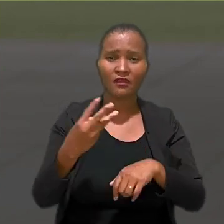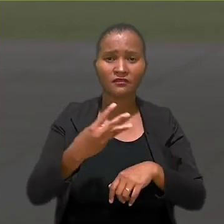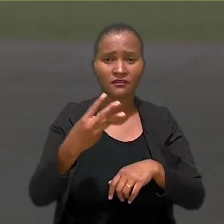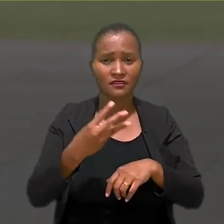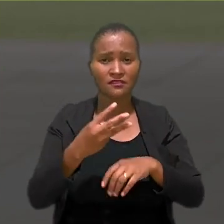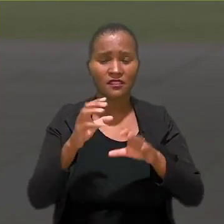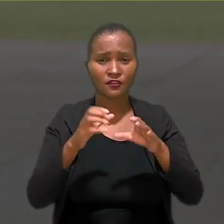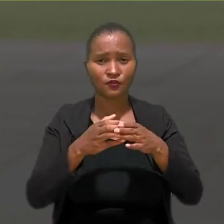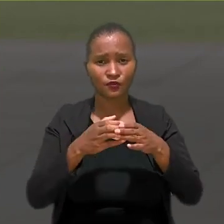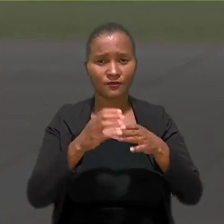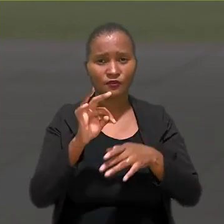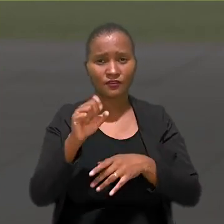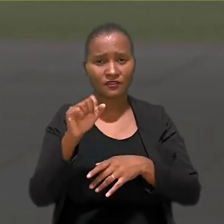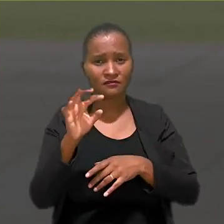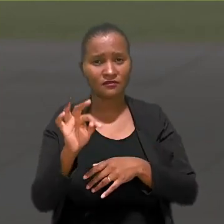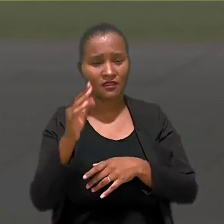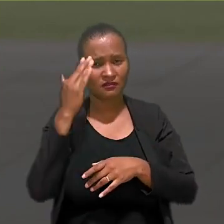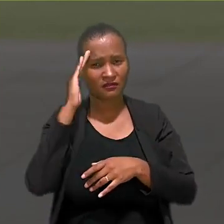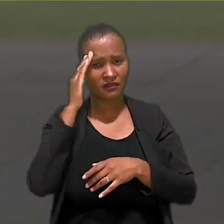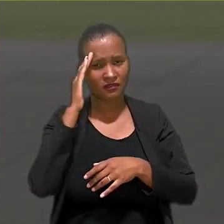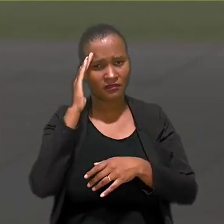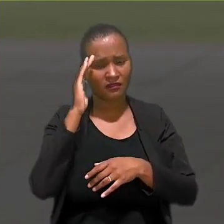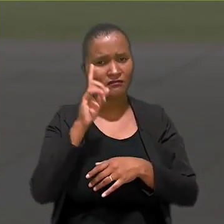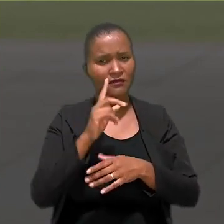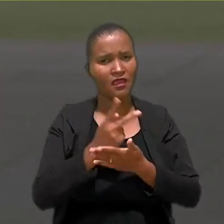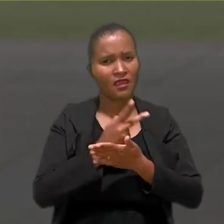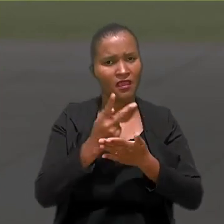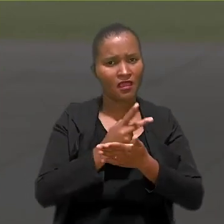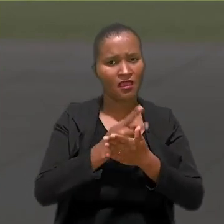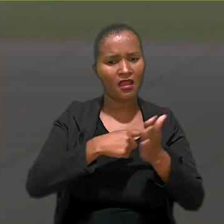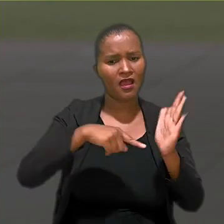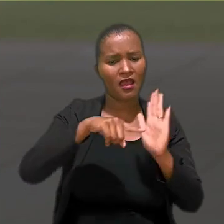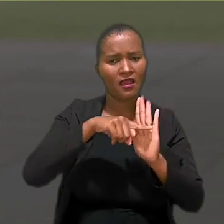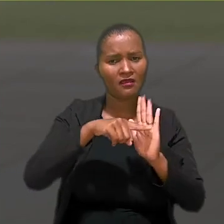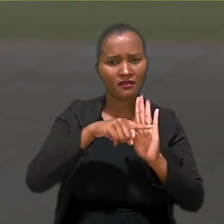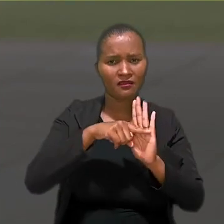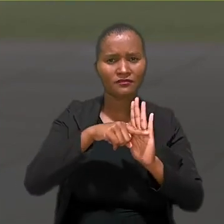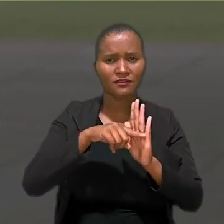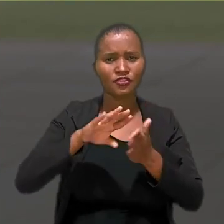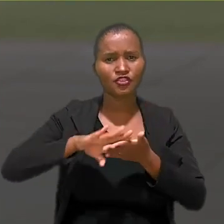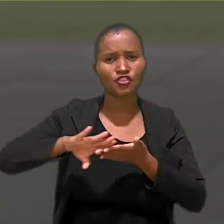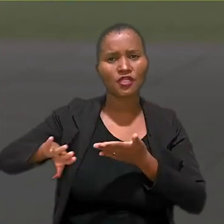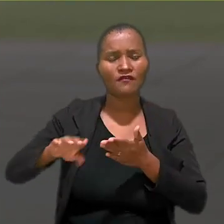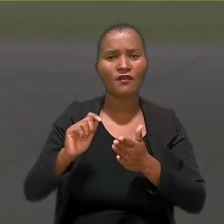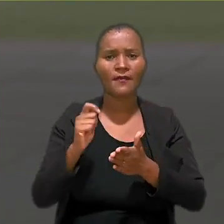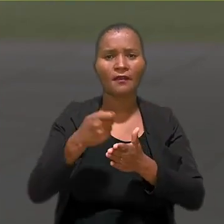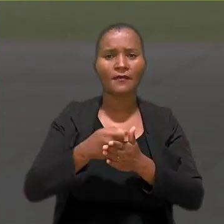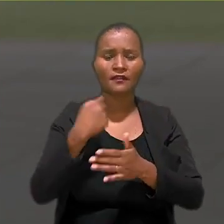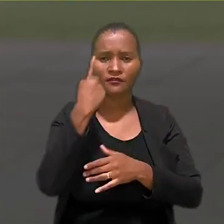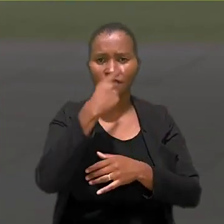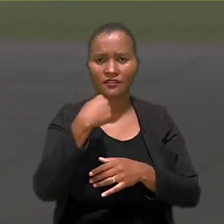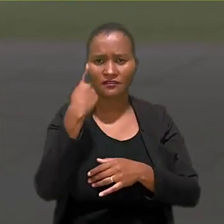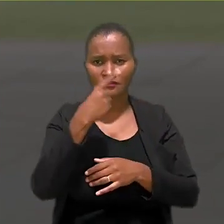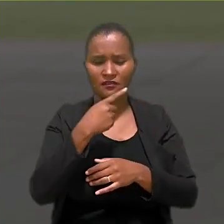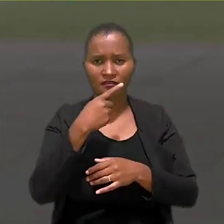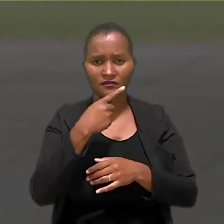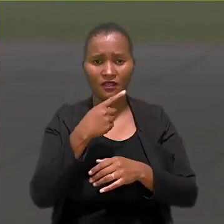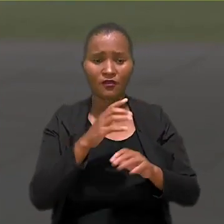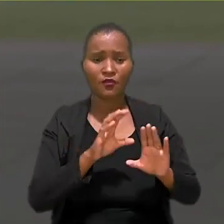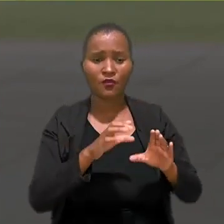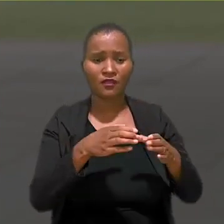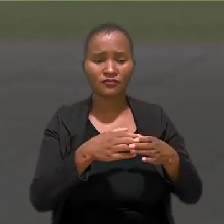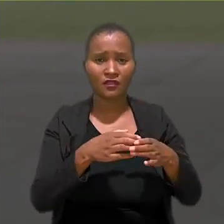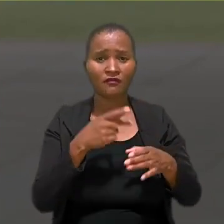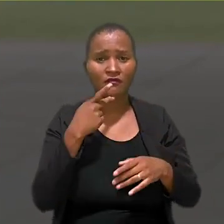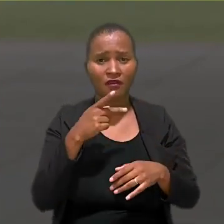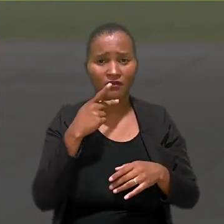terceira turma do TST considerou inválida a cláusula coletiva que suprimia o pagamento dessas horas. Segundo o